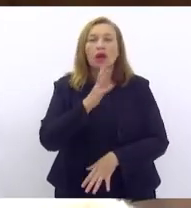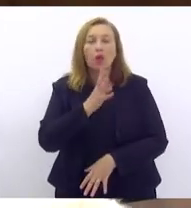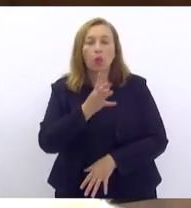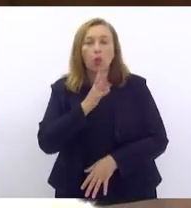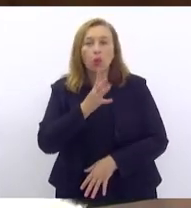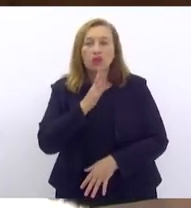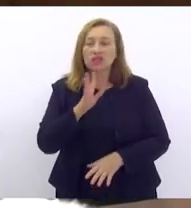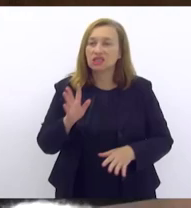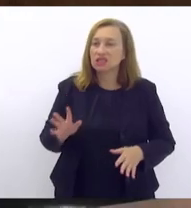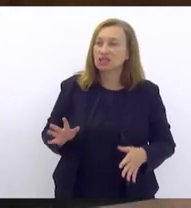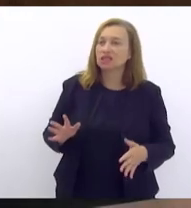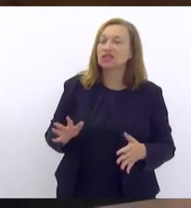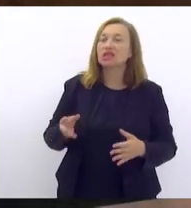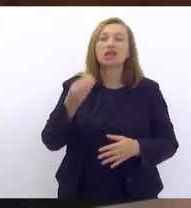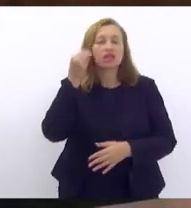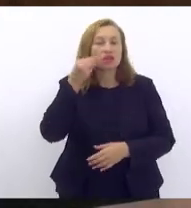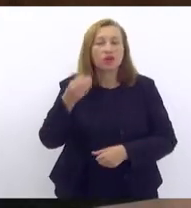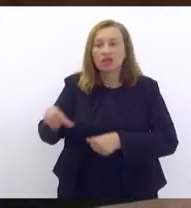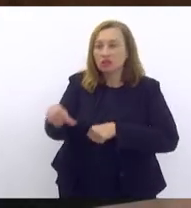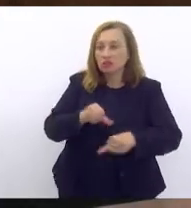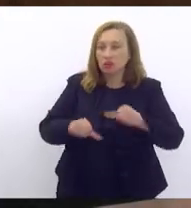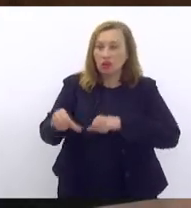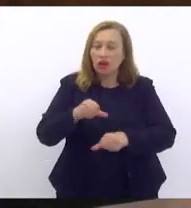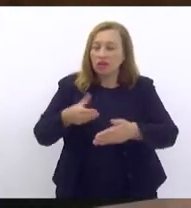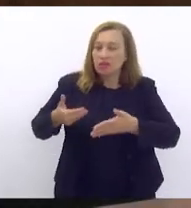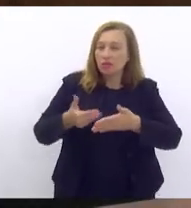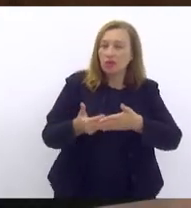as iniciativas, trocar experiência, aproximar dos